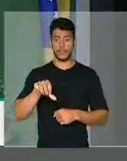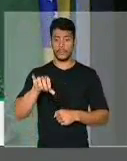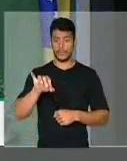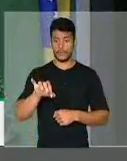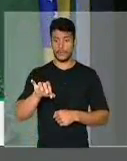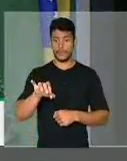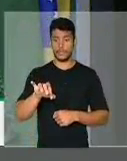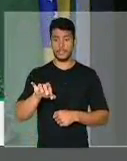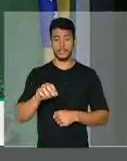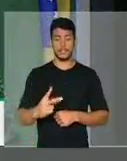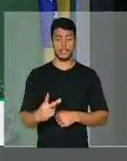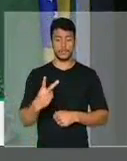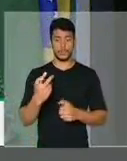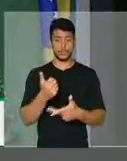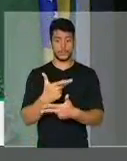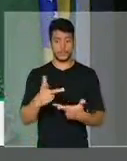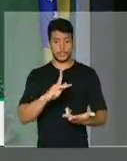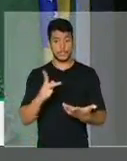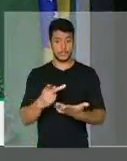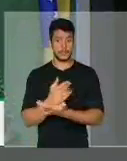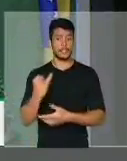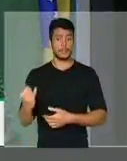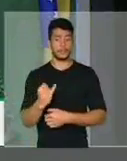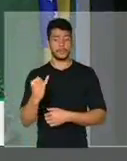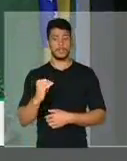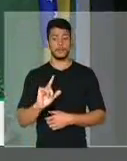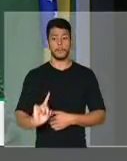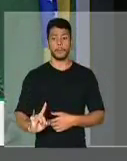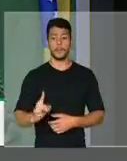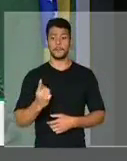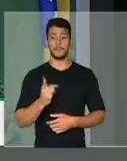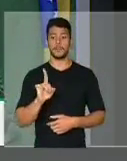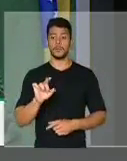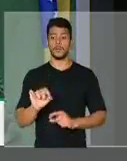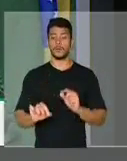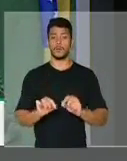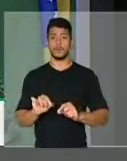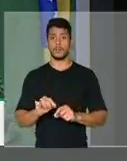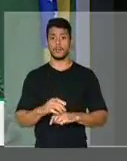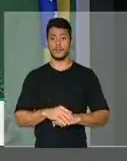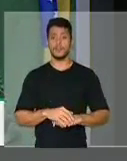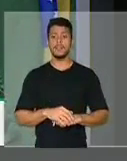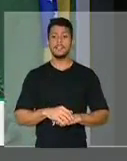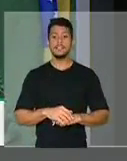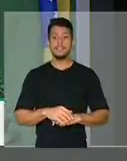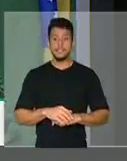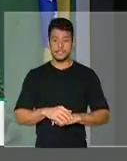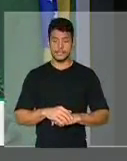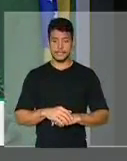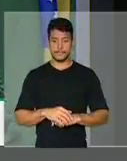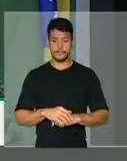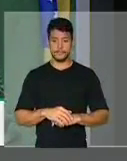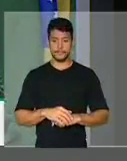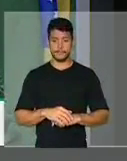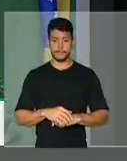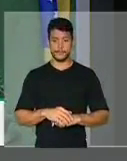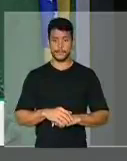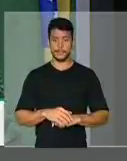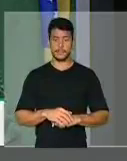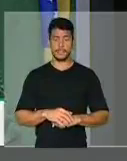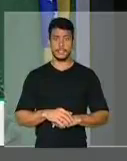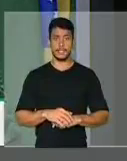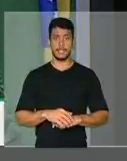muito importantes da área tecnológica. O primeiro foi a escolha, ou melhor, a privatização